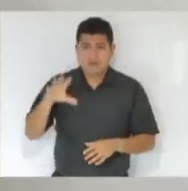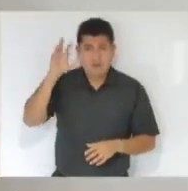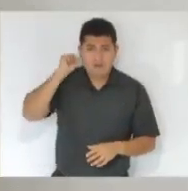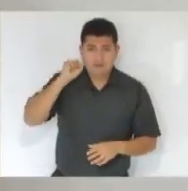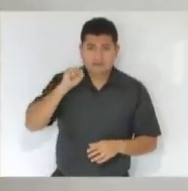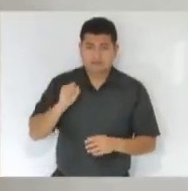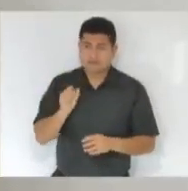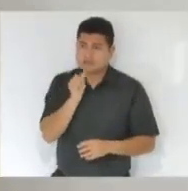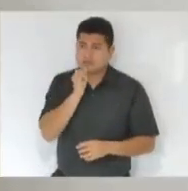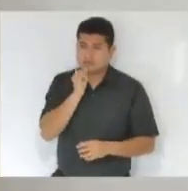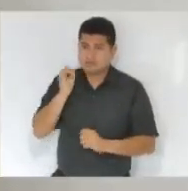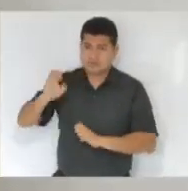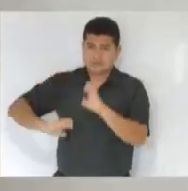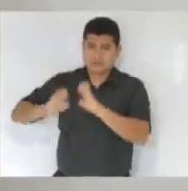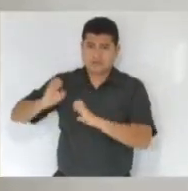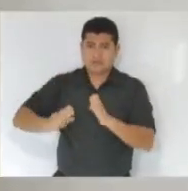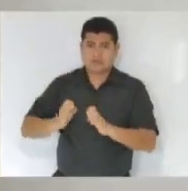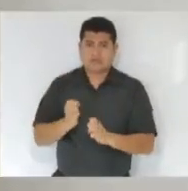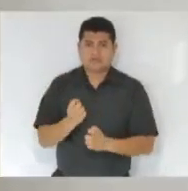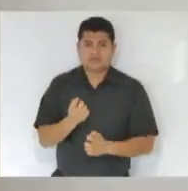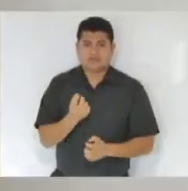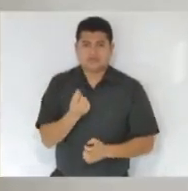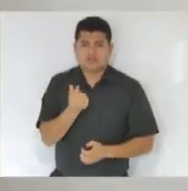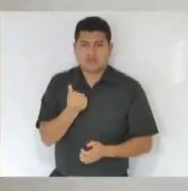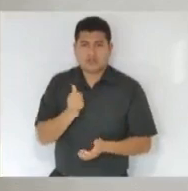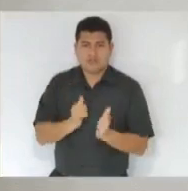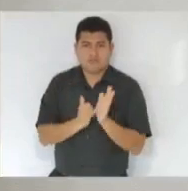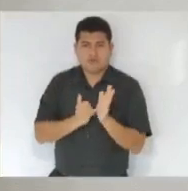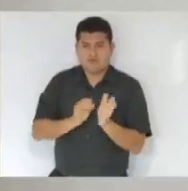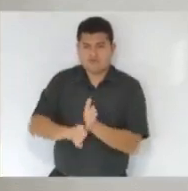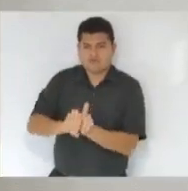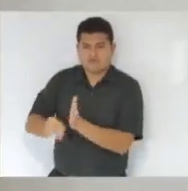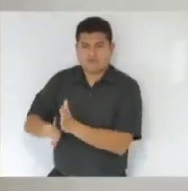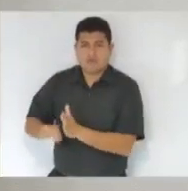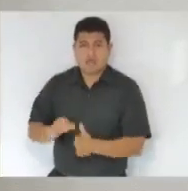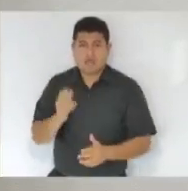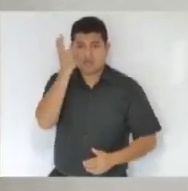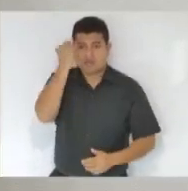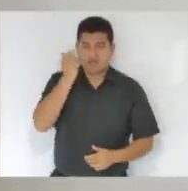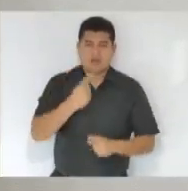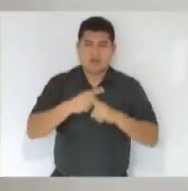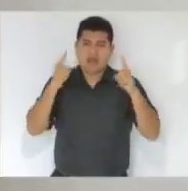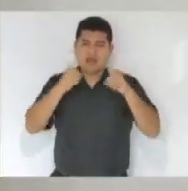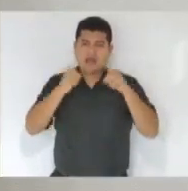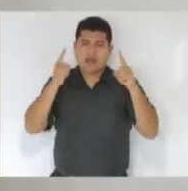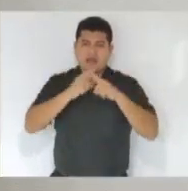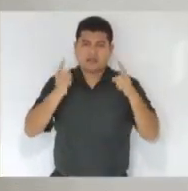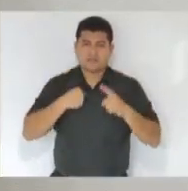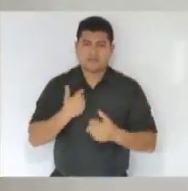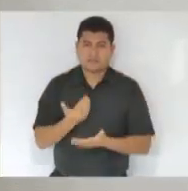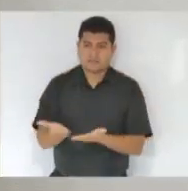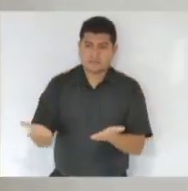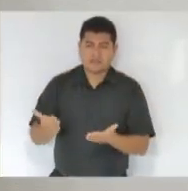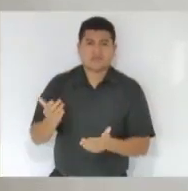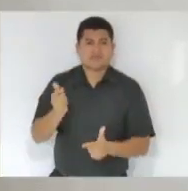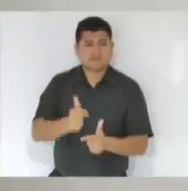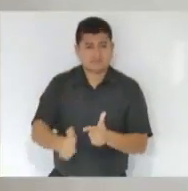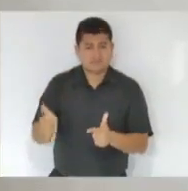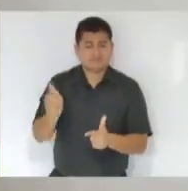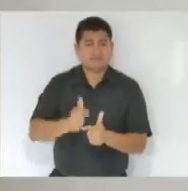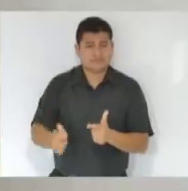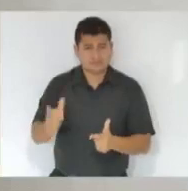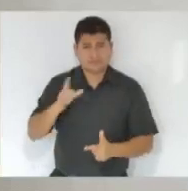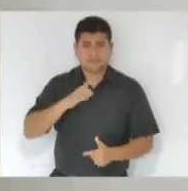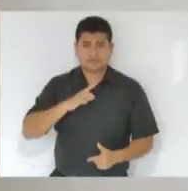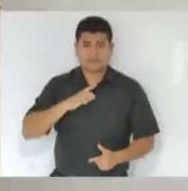reclama, por exemplo, dos incentivos fiscais, e é normal que assim que reclame, porque realmente a empresa fica numa situação muito complicada,